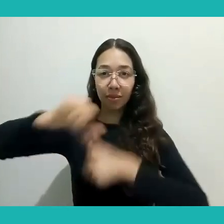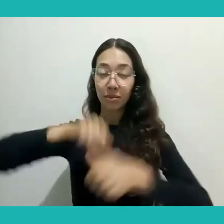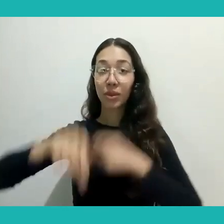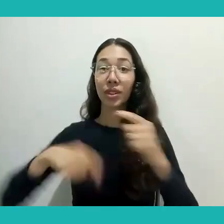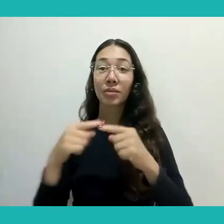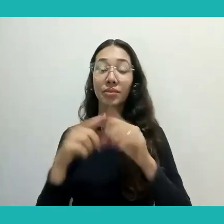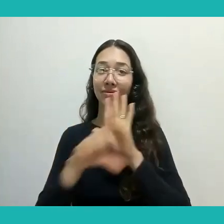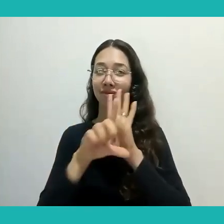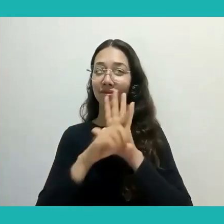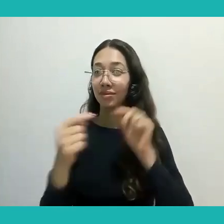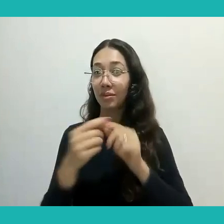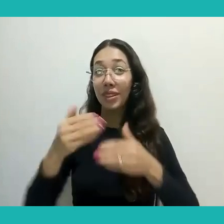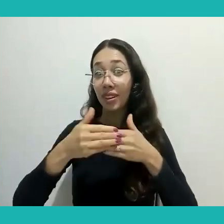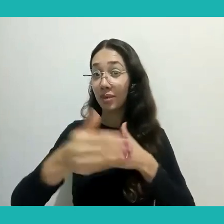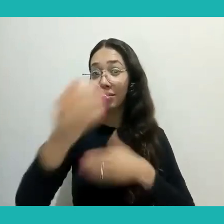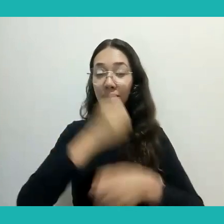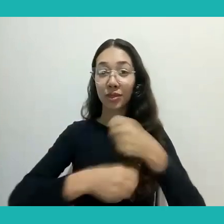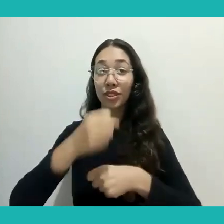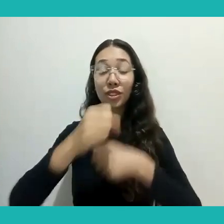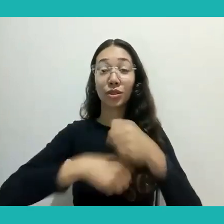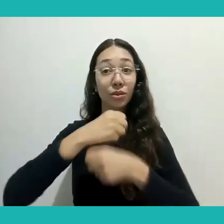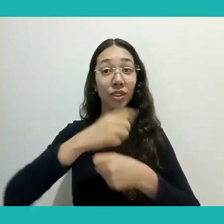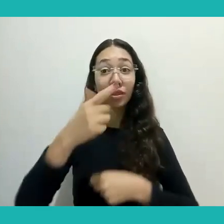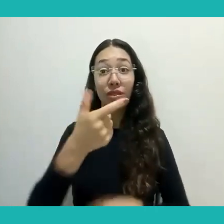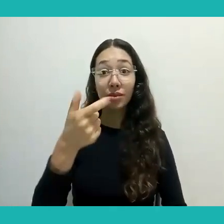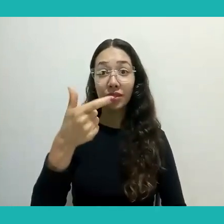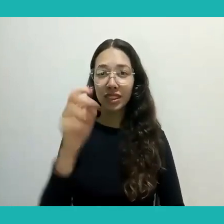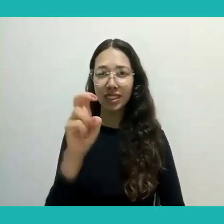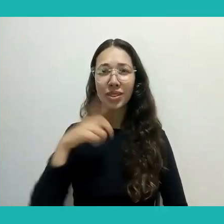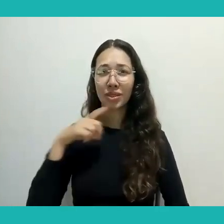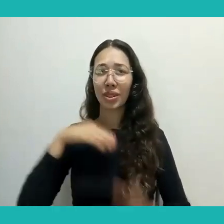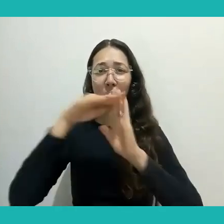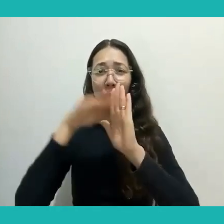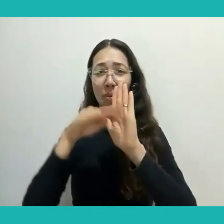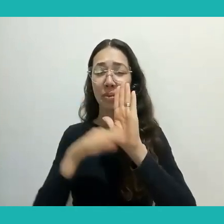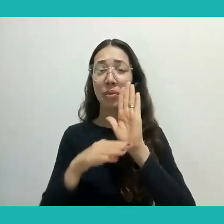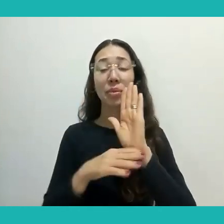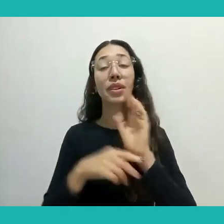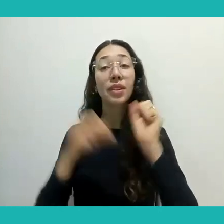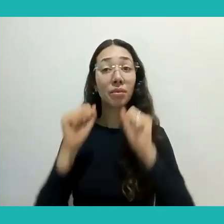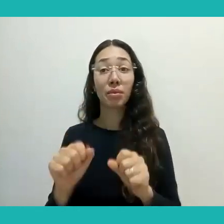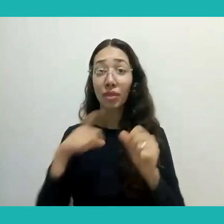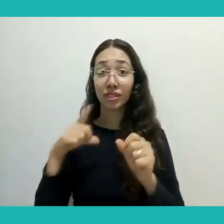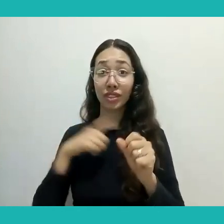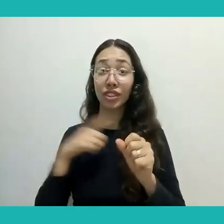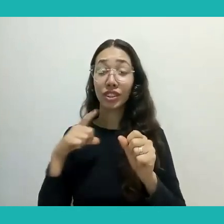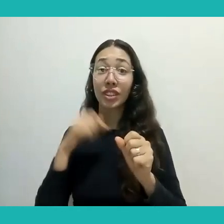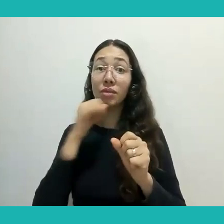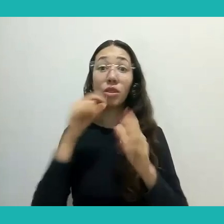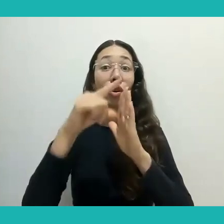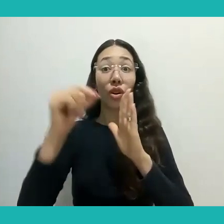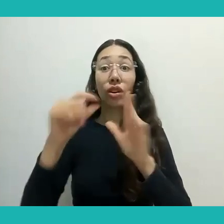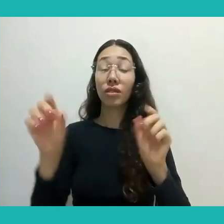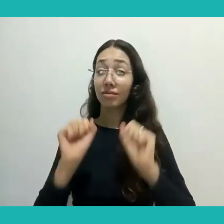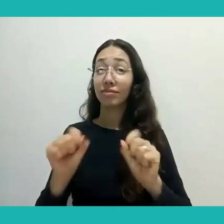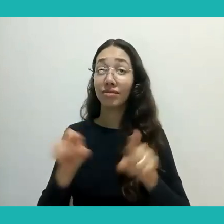a partir de 2025, essas alíquotas que estão elencadas aí, elas poderão vir a ser majoradas para além